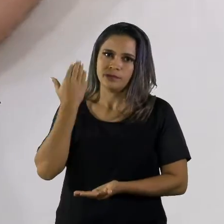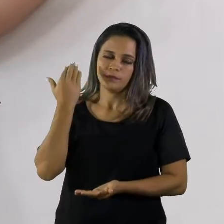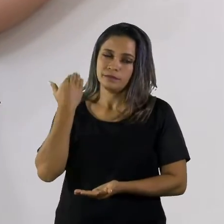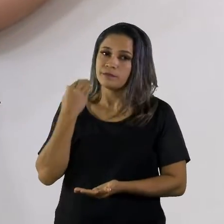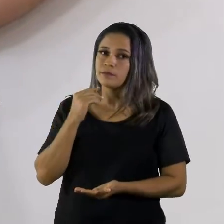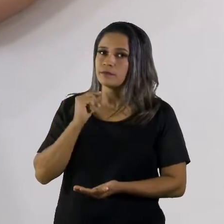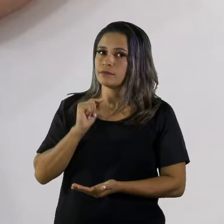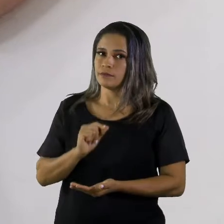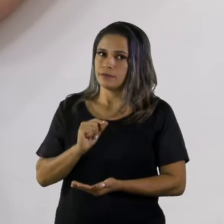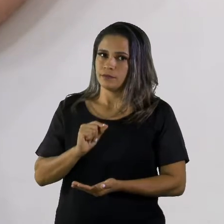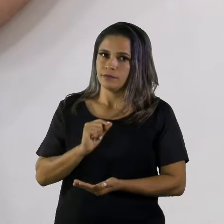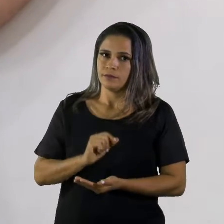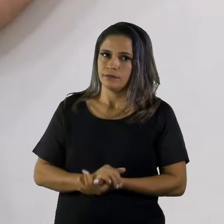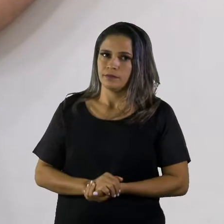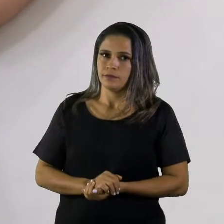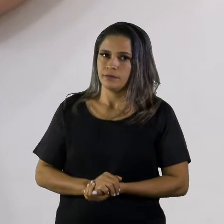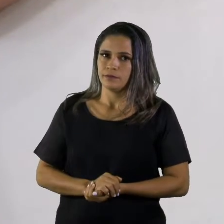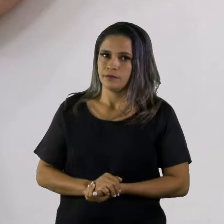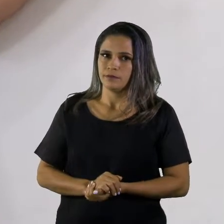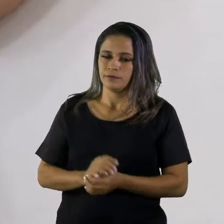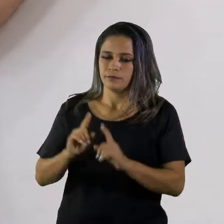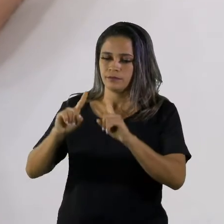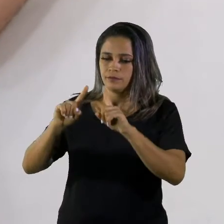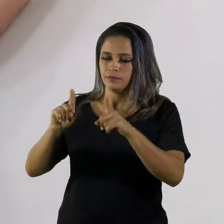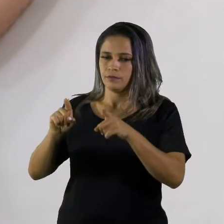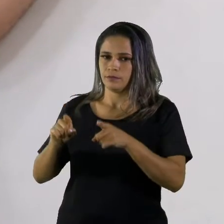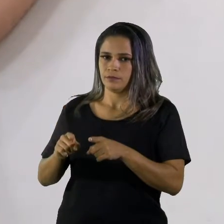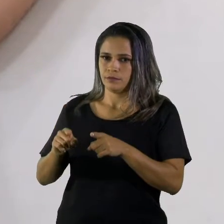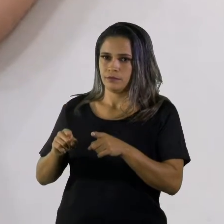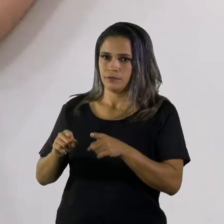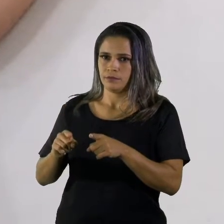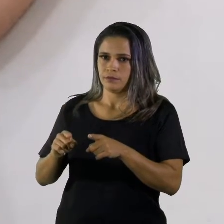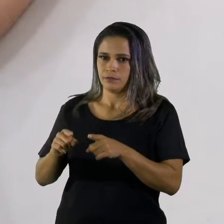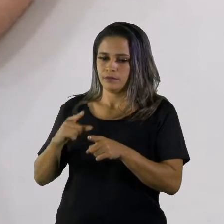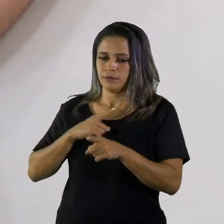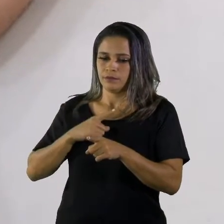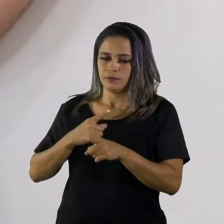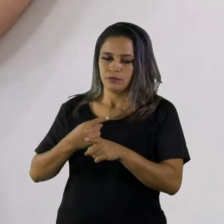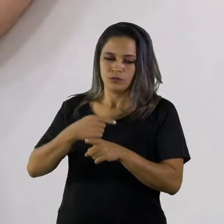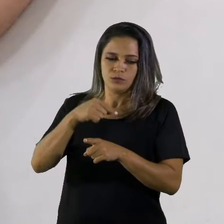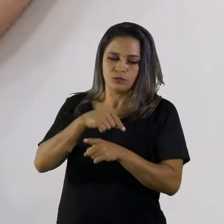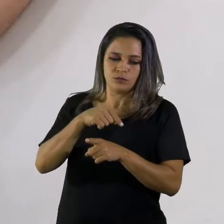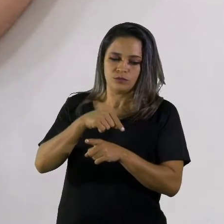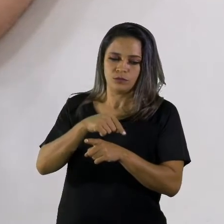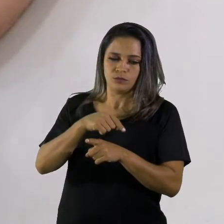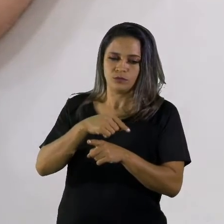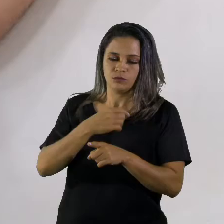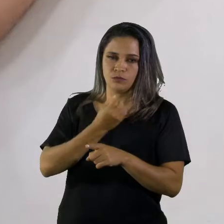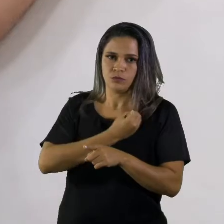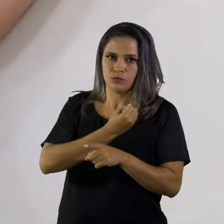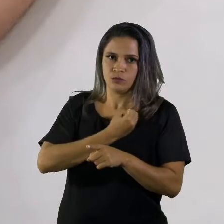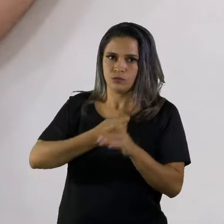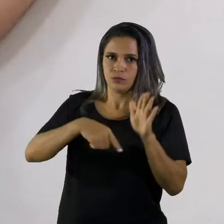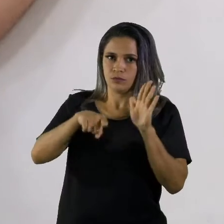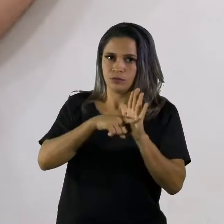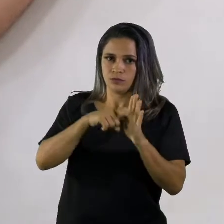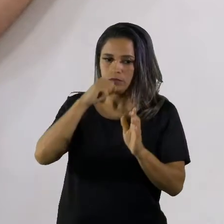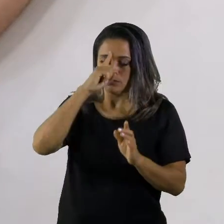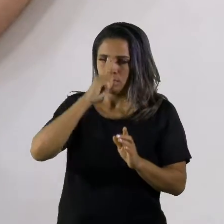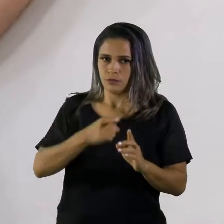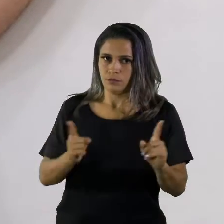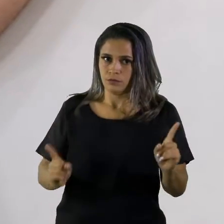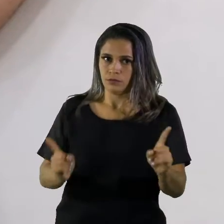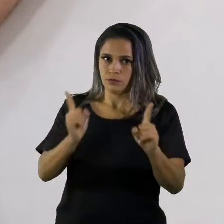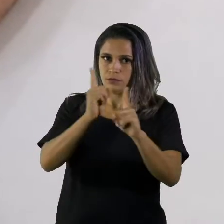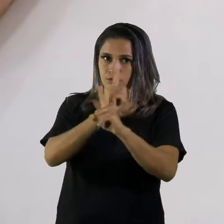que aqui fora do parênteses, né, se você tem um número negativo, ele te dá um comando para